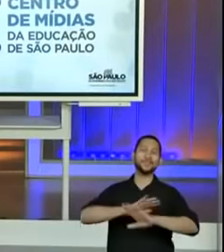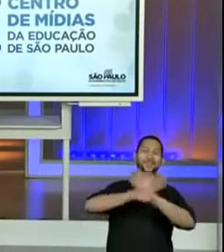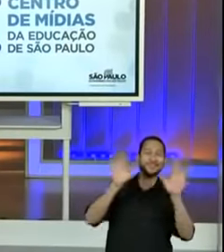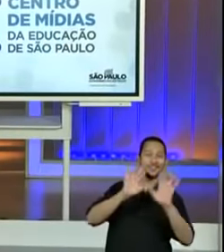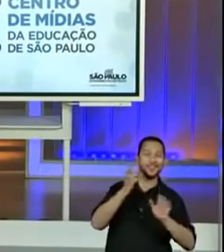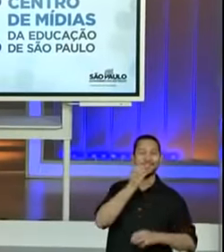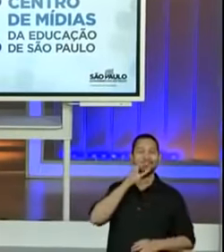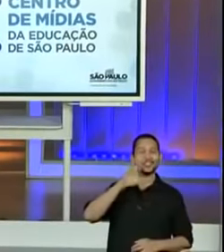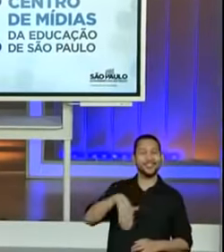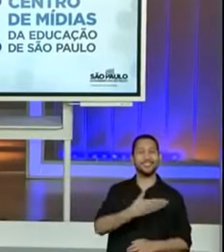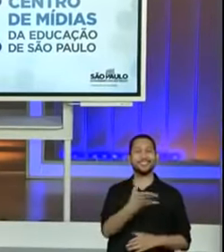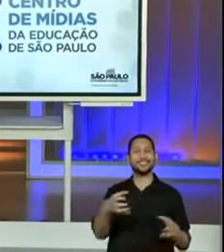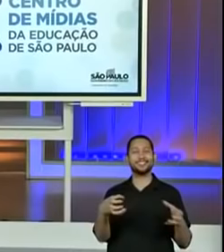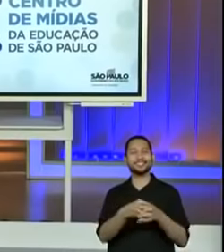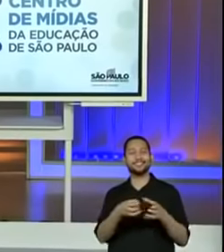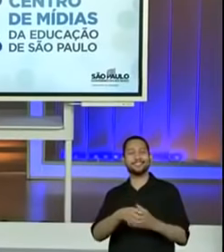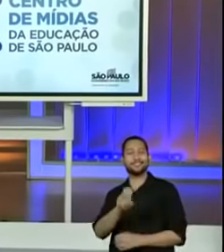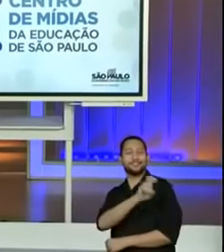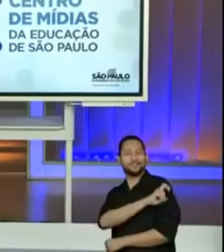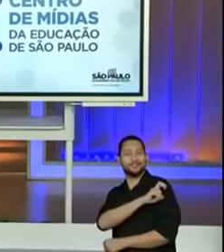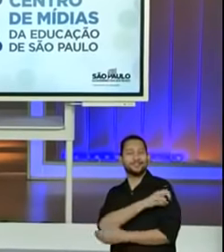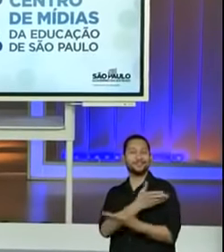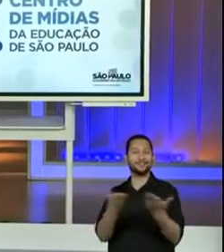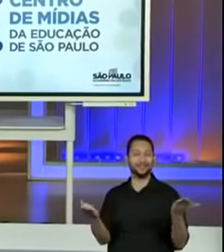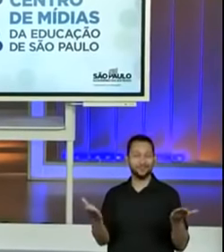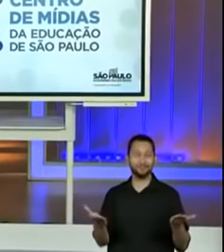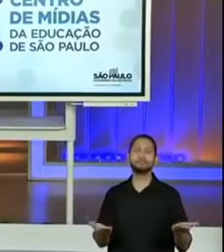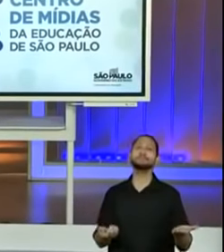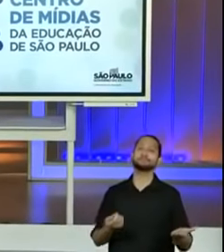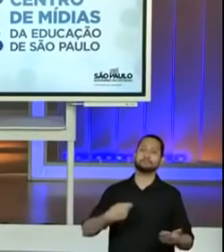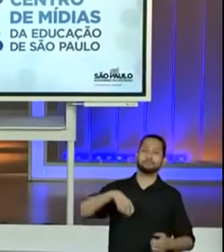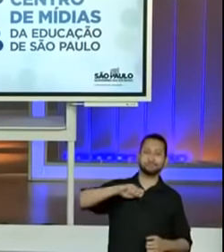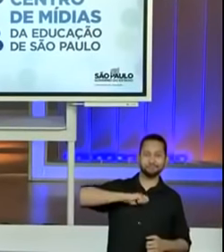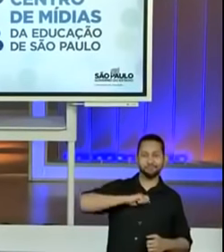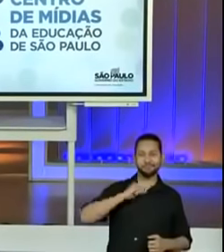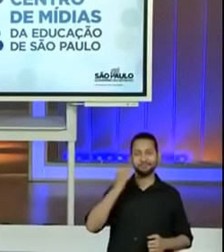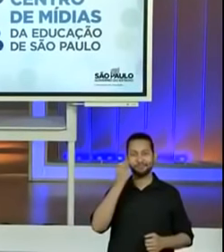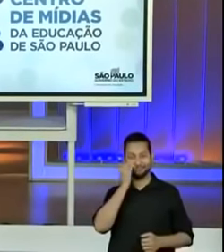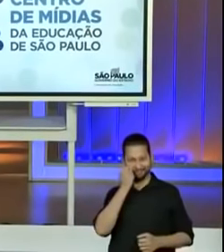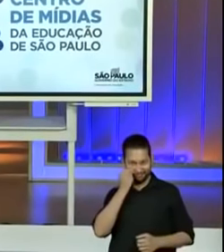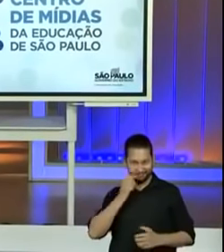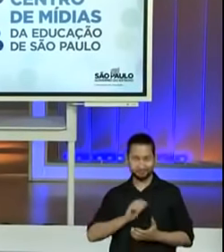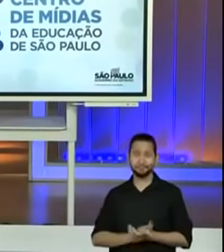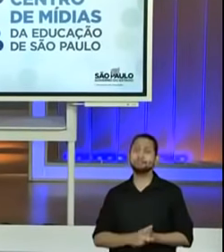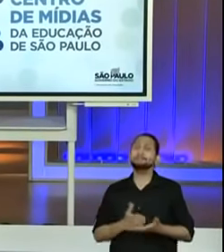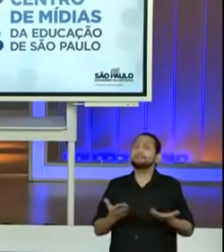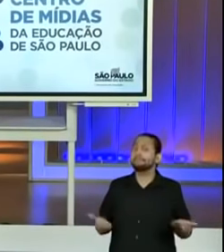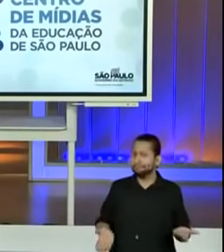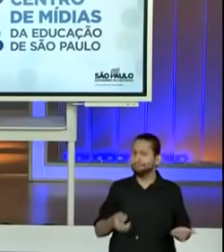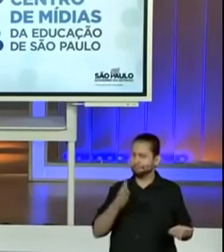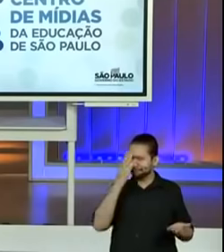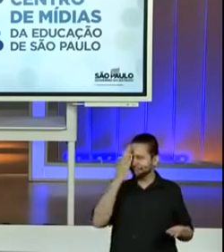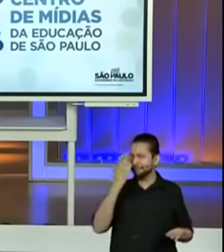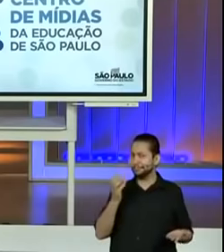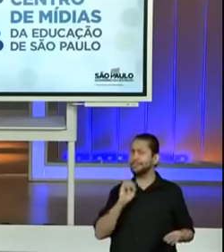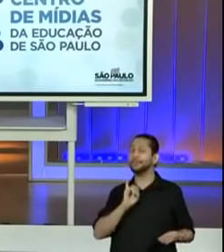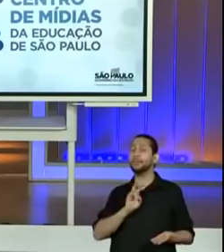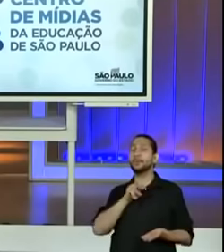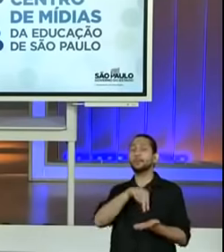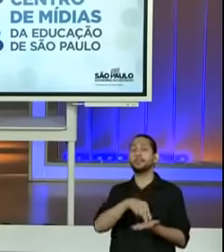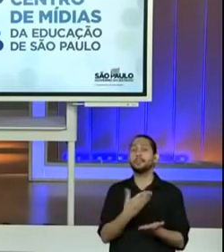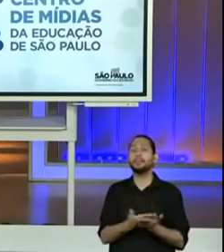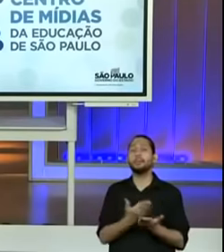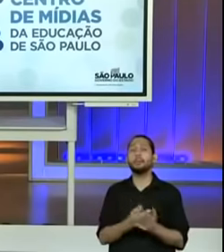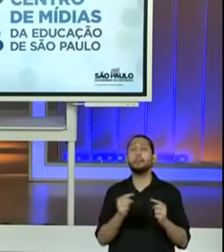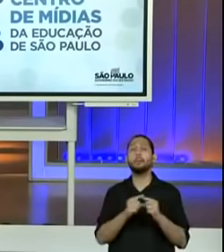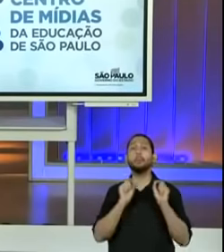Boa tarde, galerinha do 5º ano! Eu sou a professora Aline Gack. E vocês sabem que se eu estou na área, é